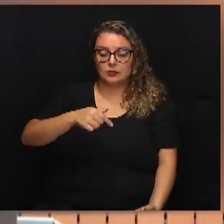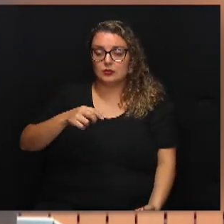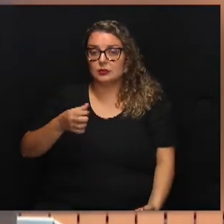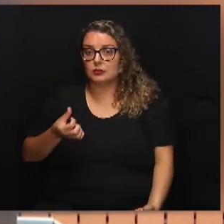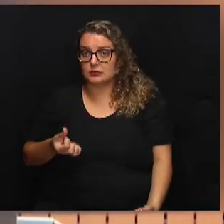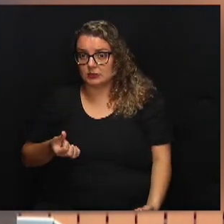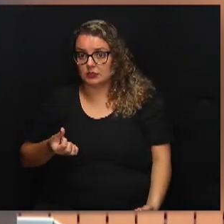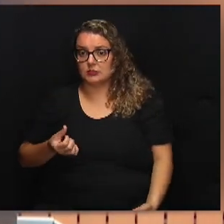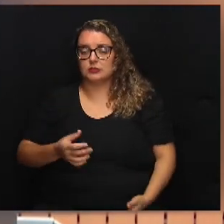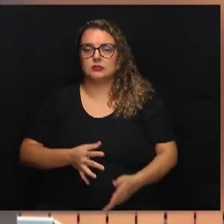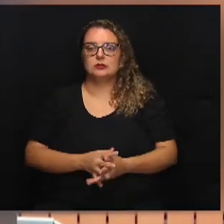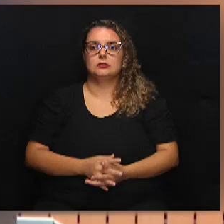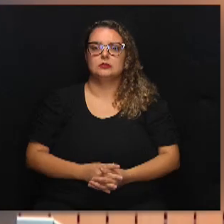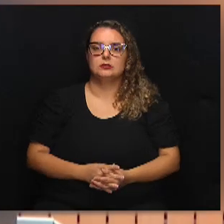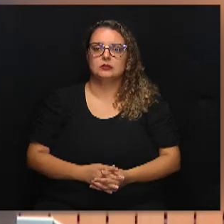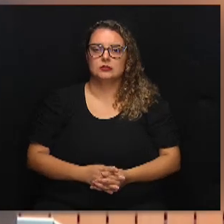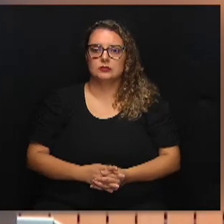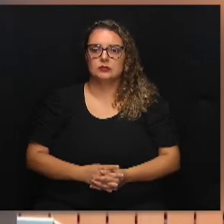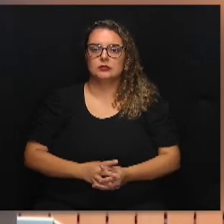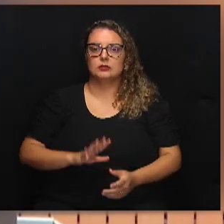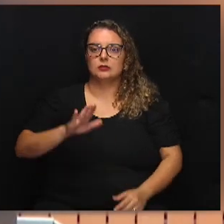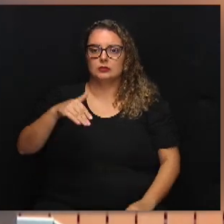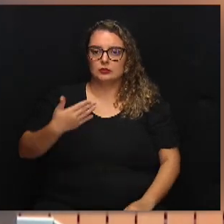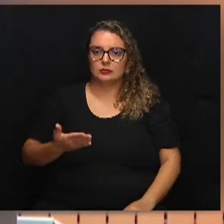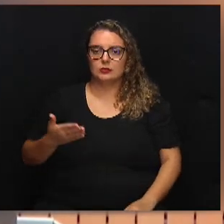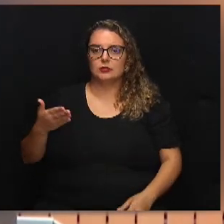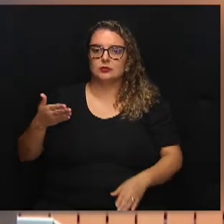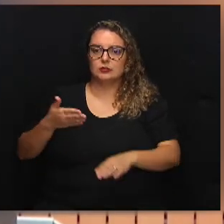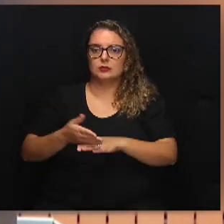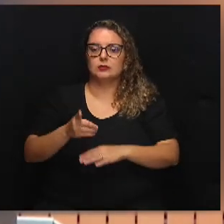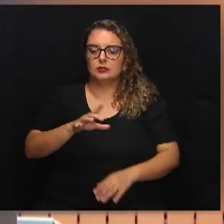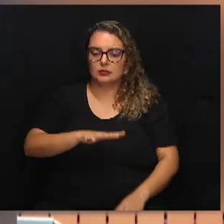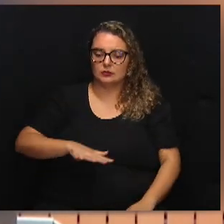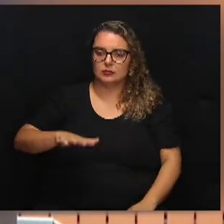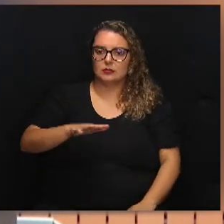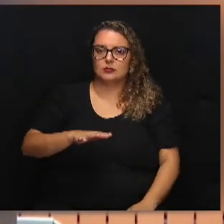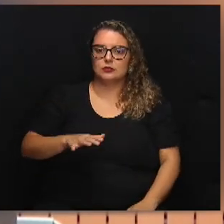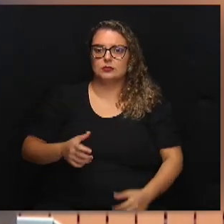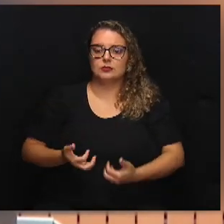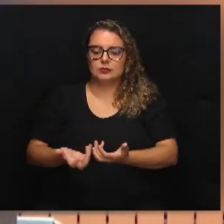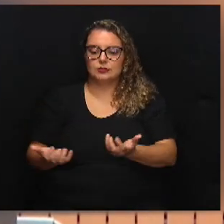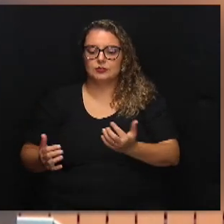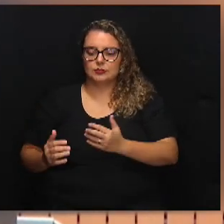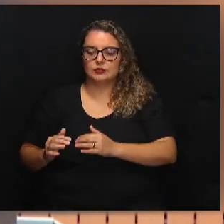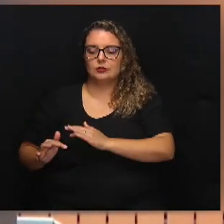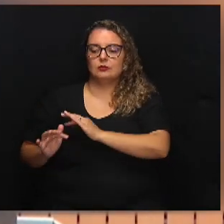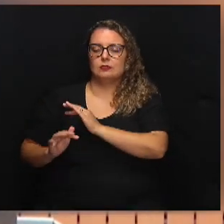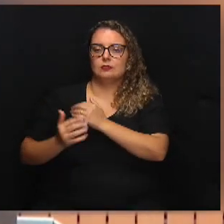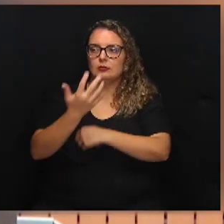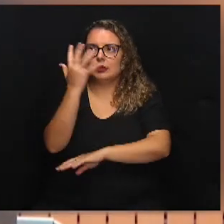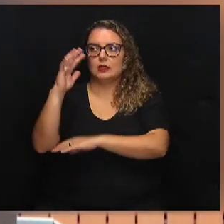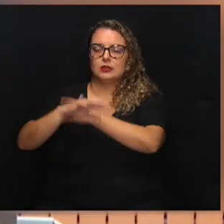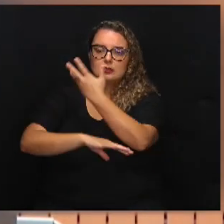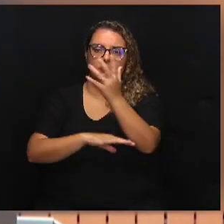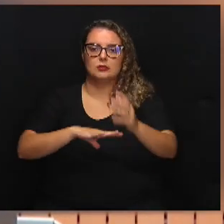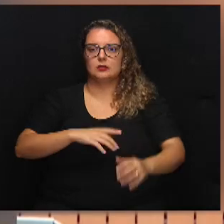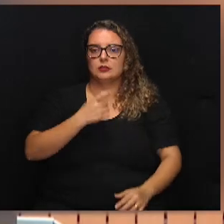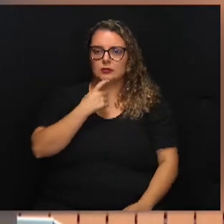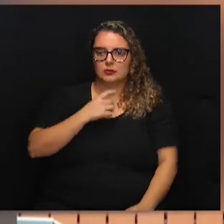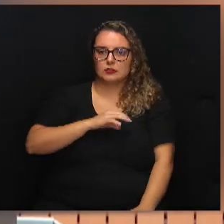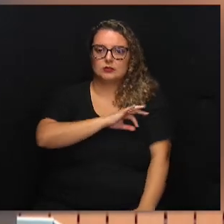1976, quando ingressei no Departamento de Parques e Jardins da Prefeitura de Campinas,